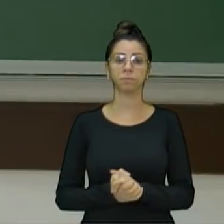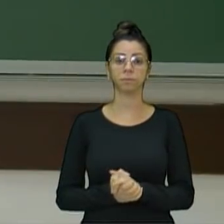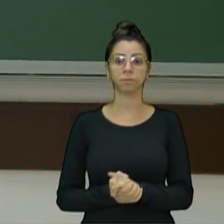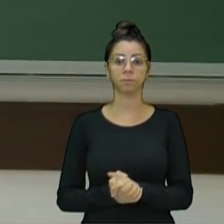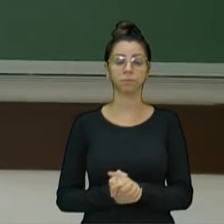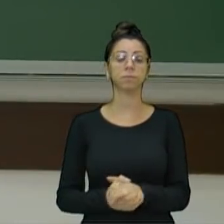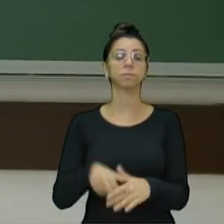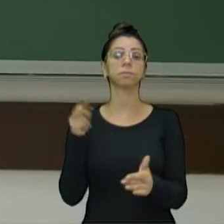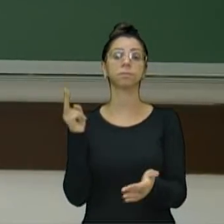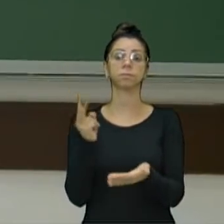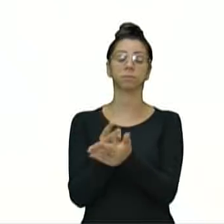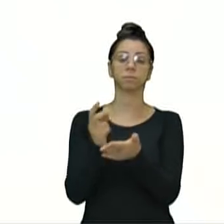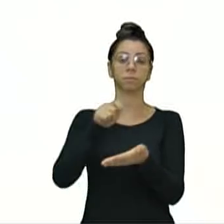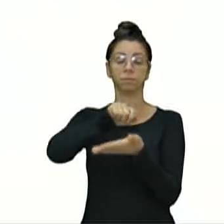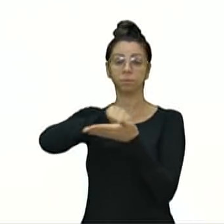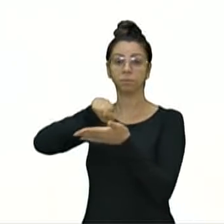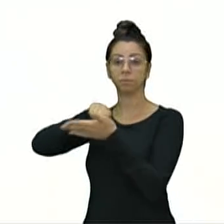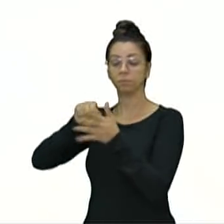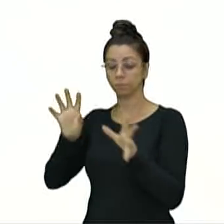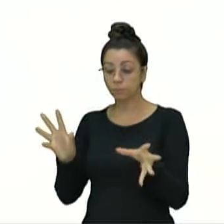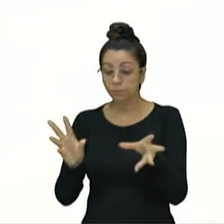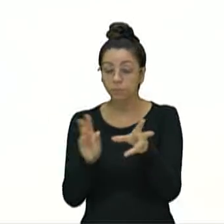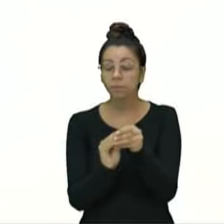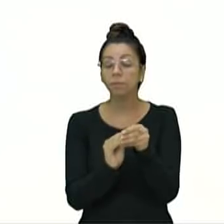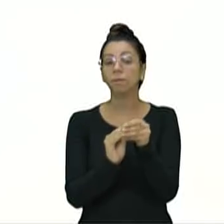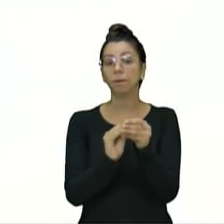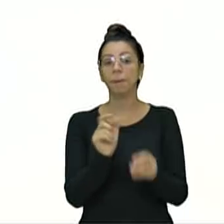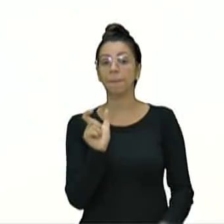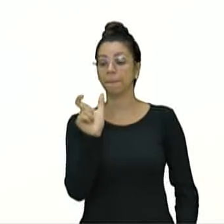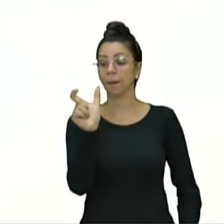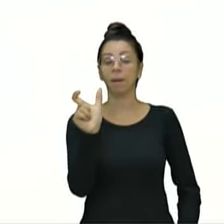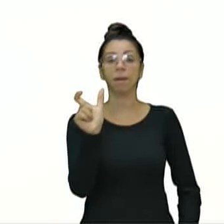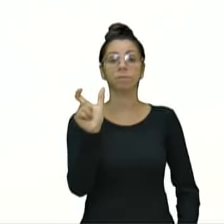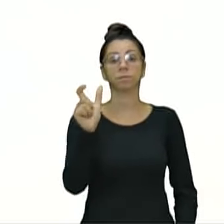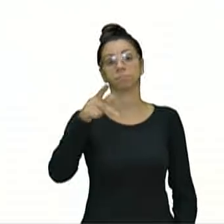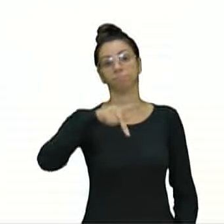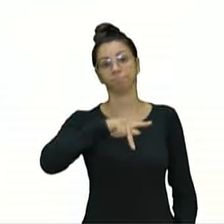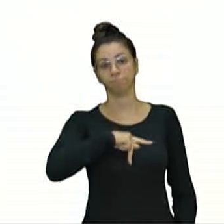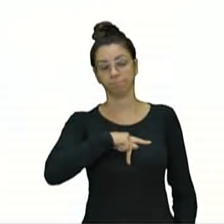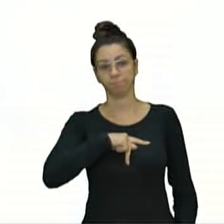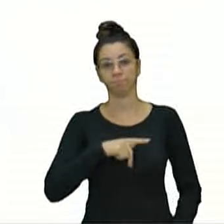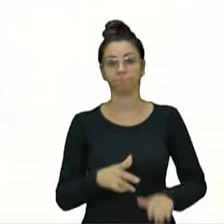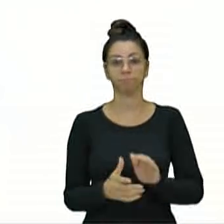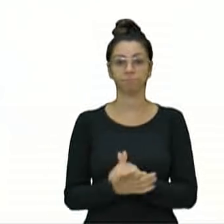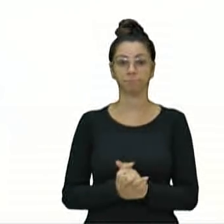você sempre escreve um resumo com suas próprias palavras.